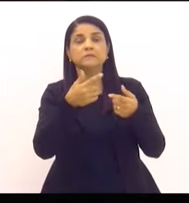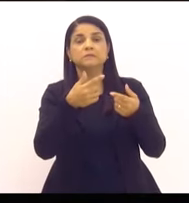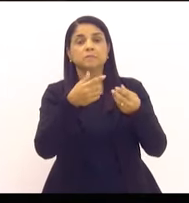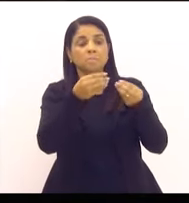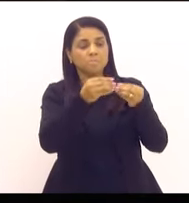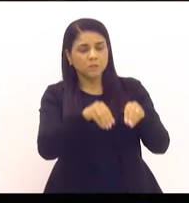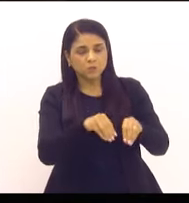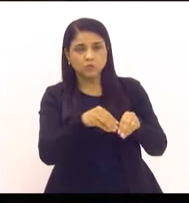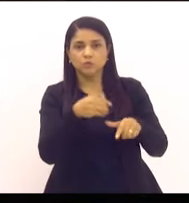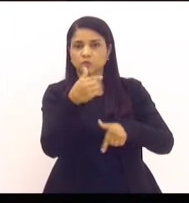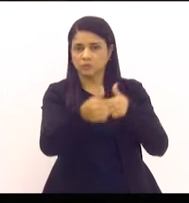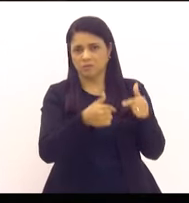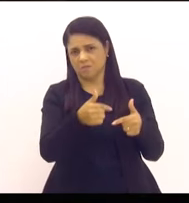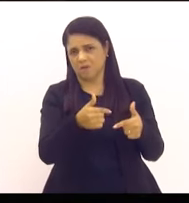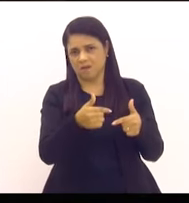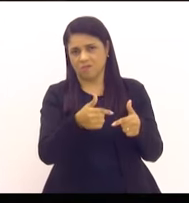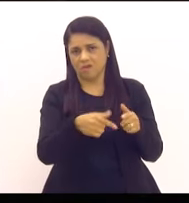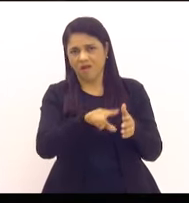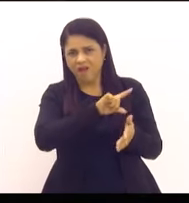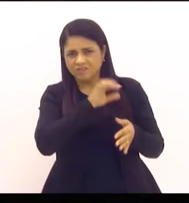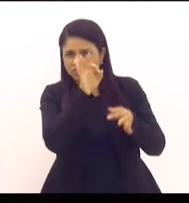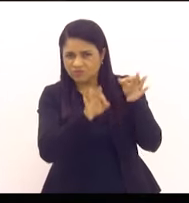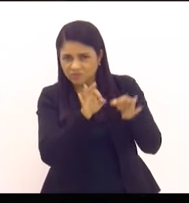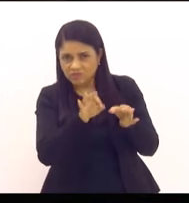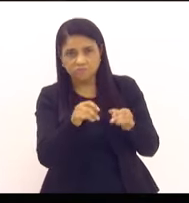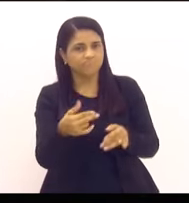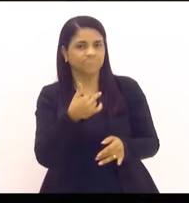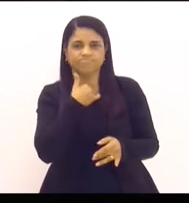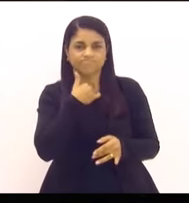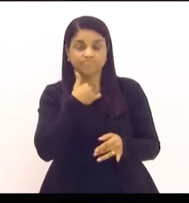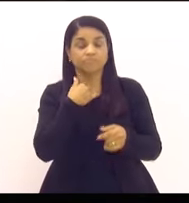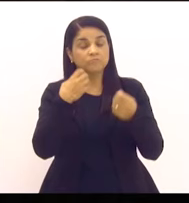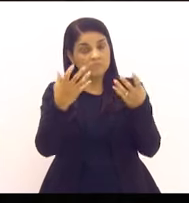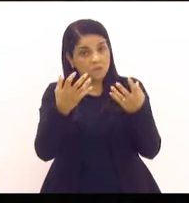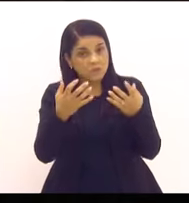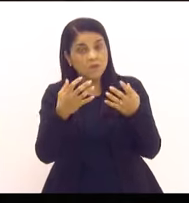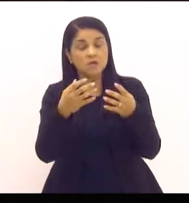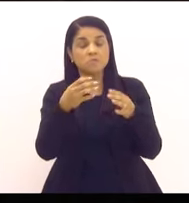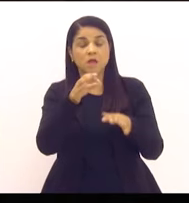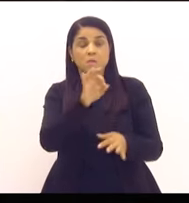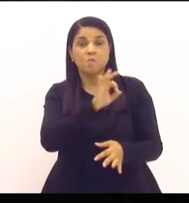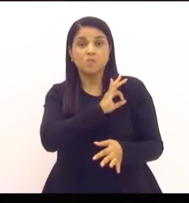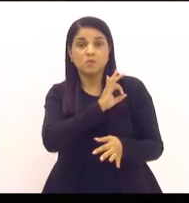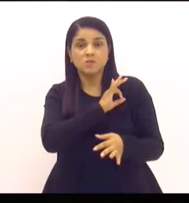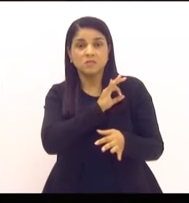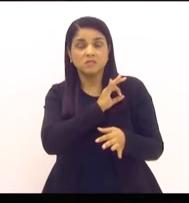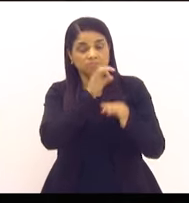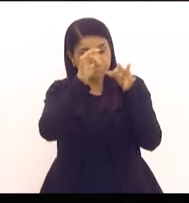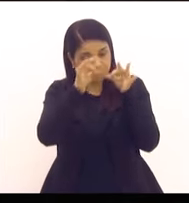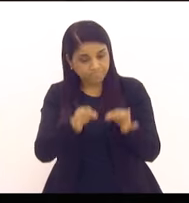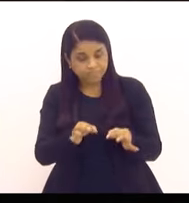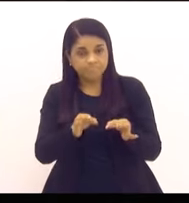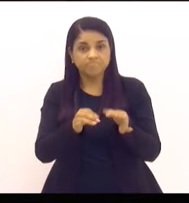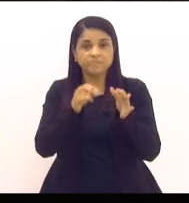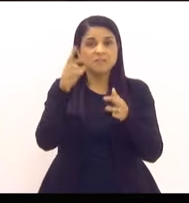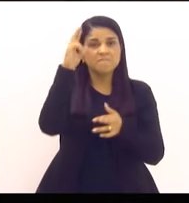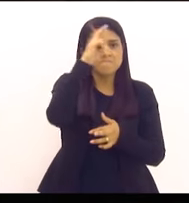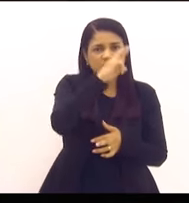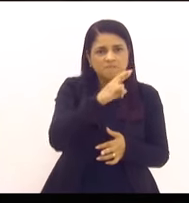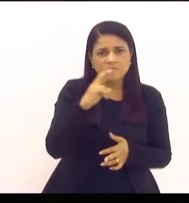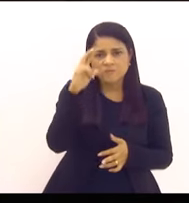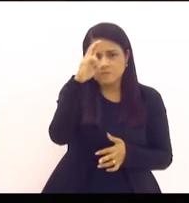que a Polícia Civil dê certo. Quero e quero muito. Porque a Polícia de Excelência é